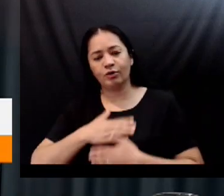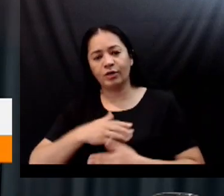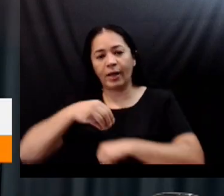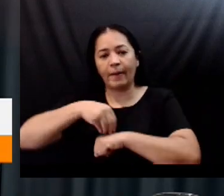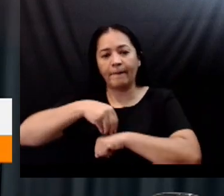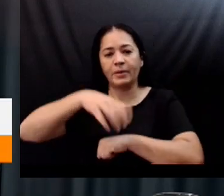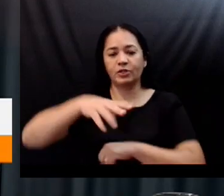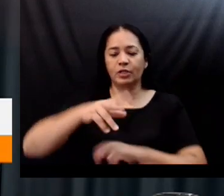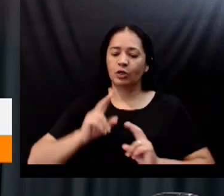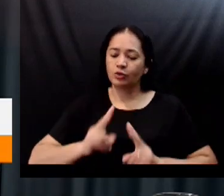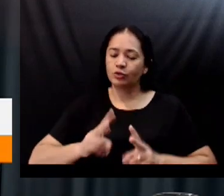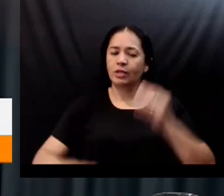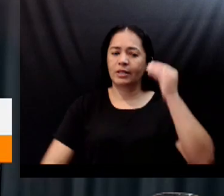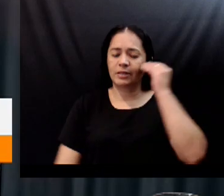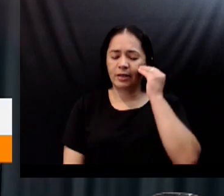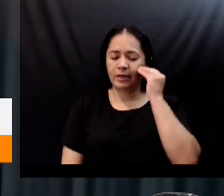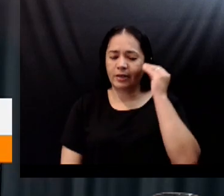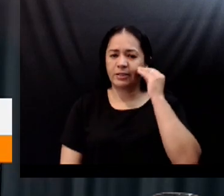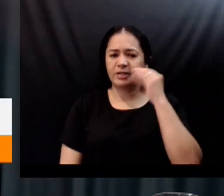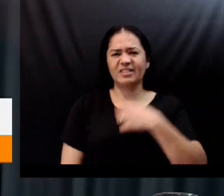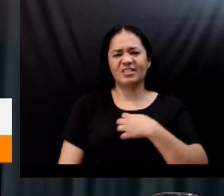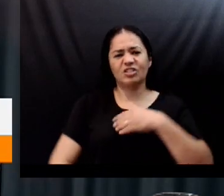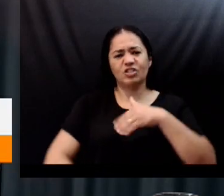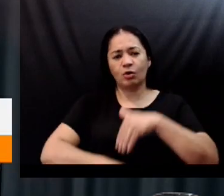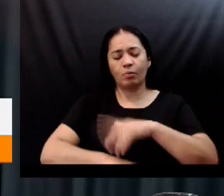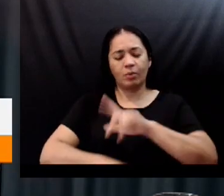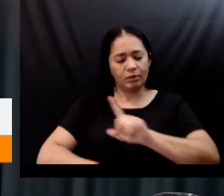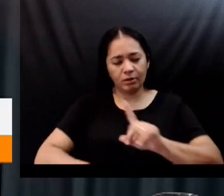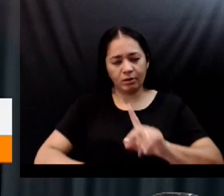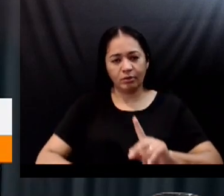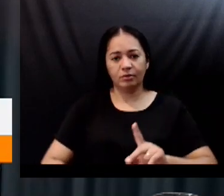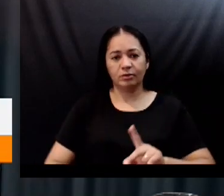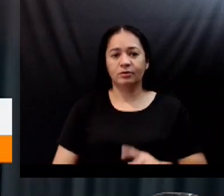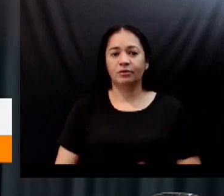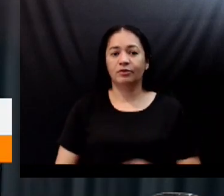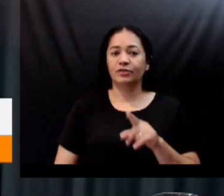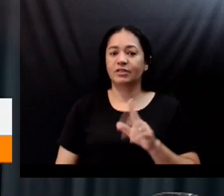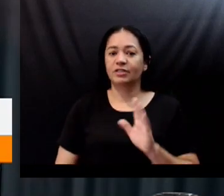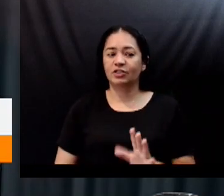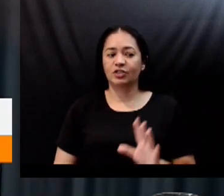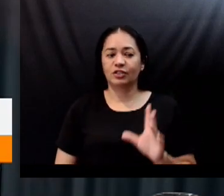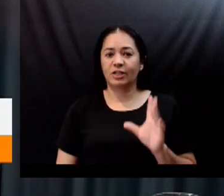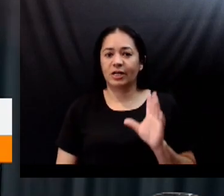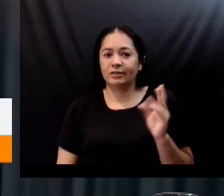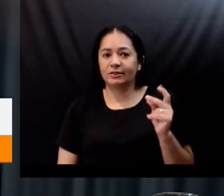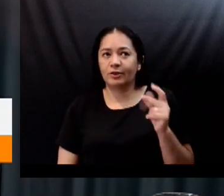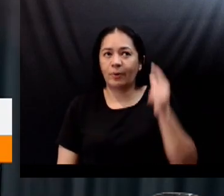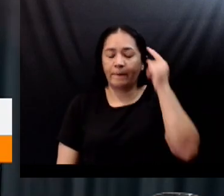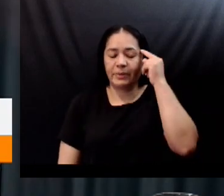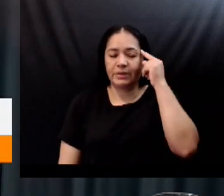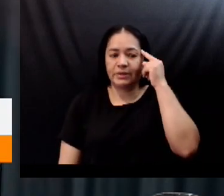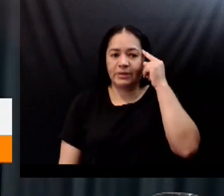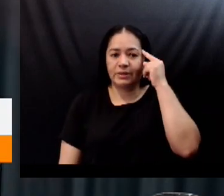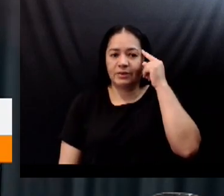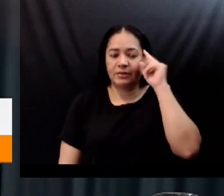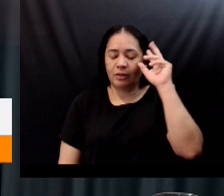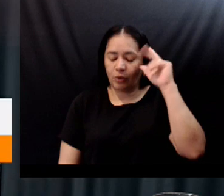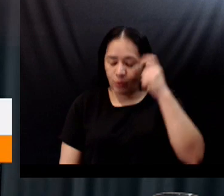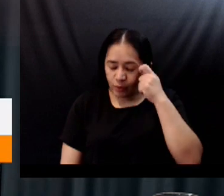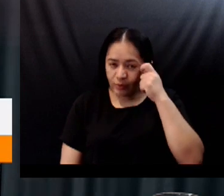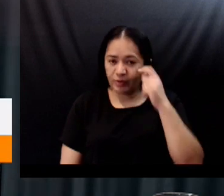não se sinta culpada por não conseguir. E como você desliga esse pensamento, eu acho que você pode respirar